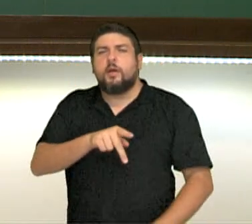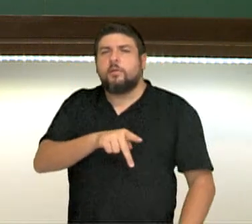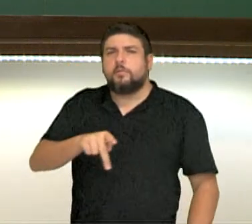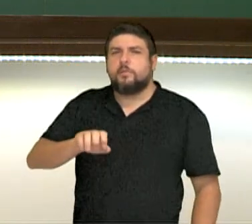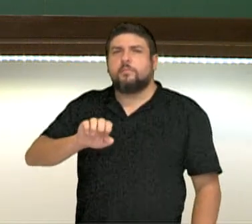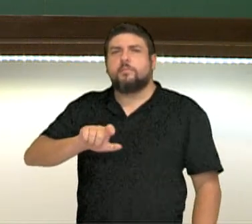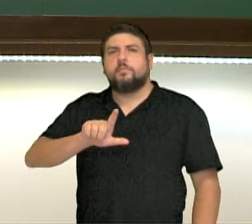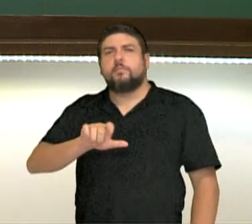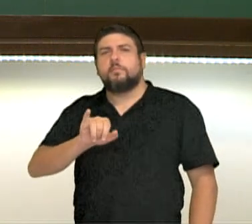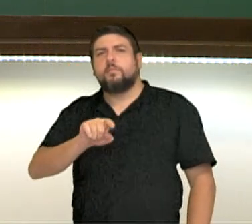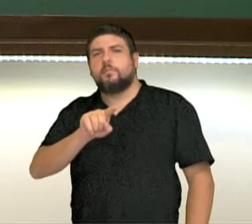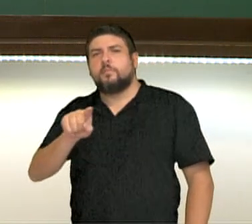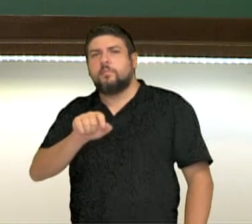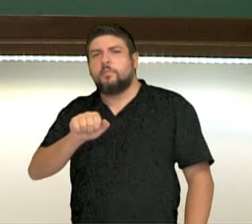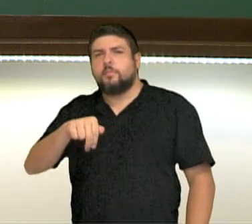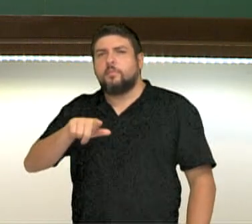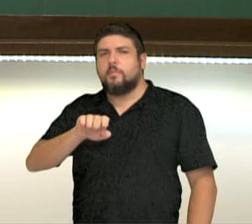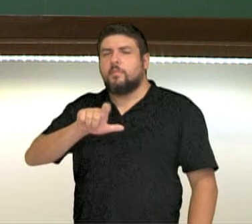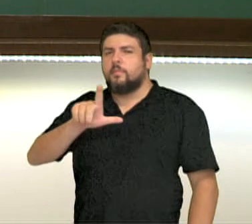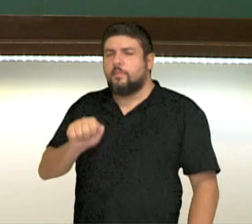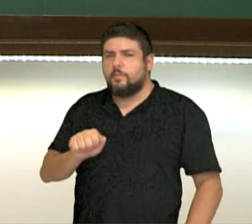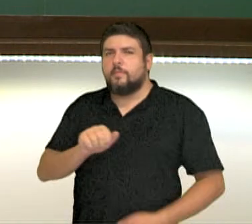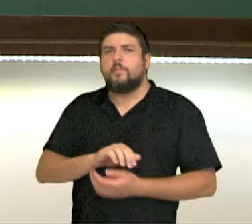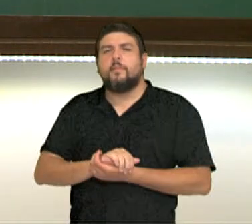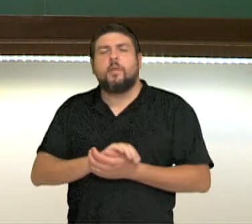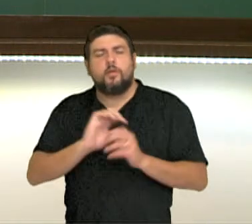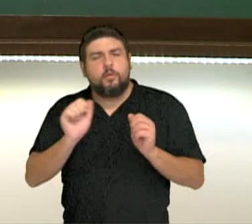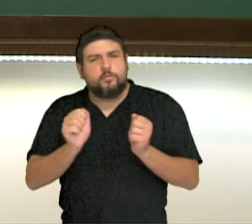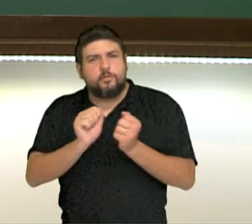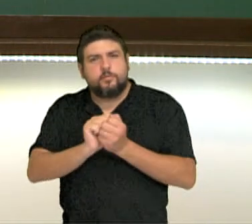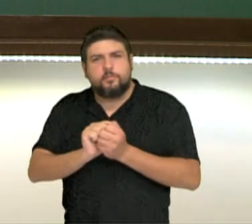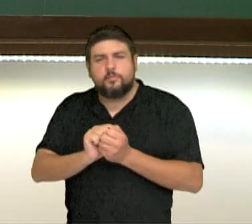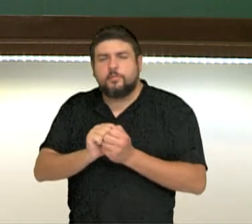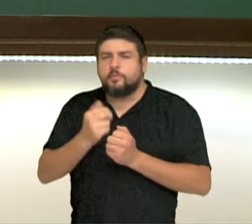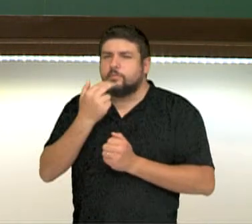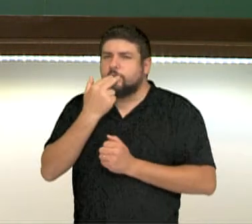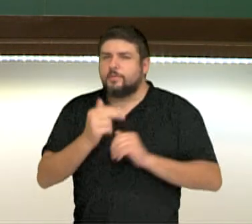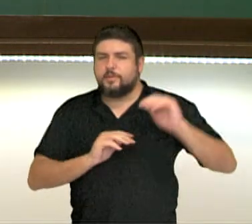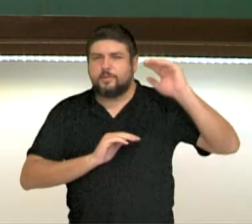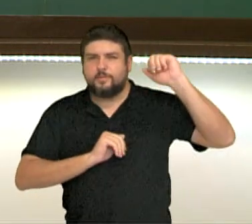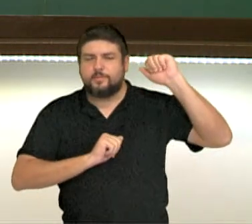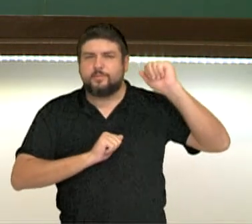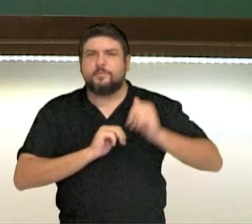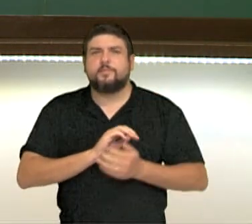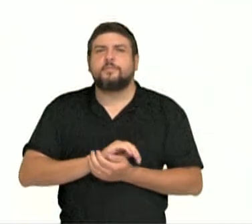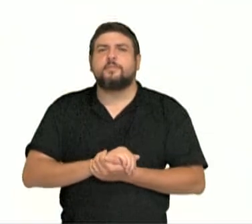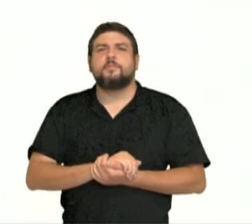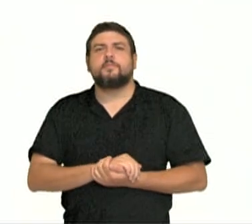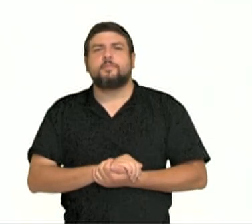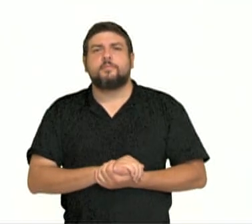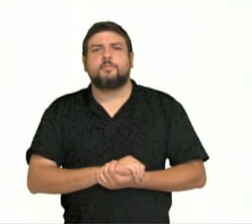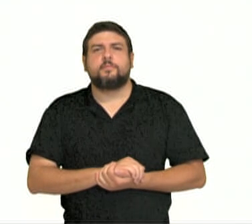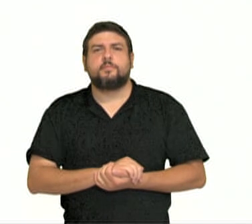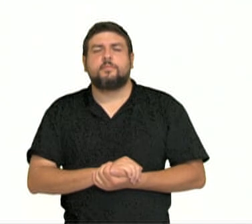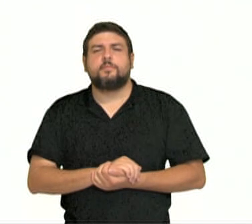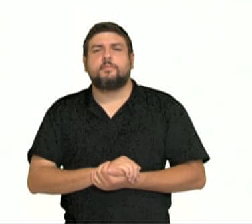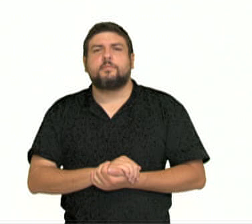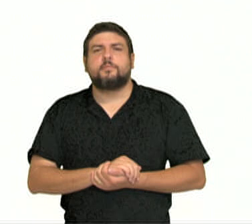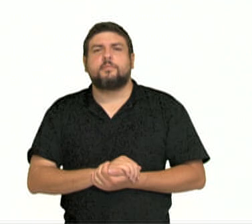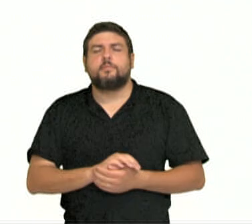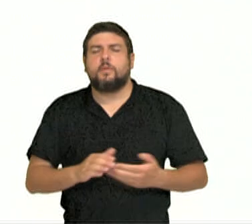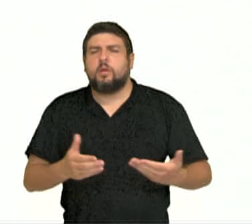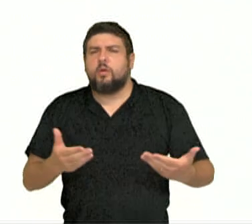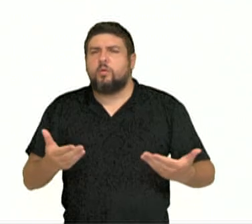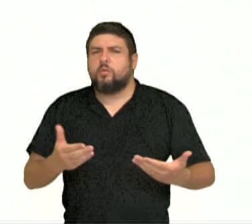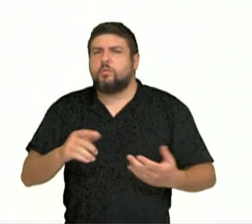trabalhar juntos língua espanhola. Vamos conhecer os objetivos da aula de hoje? Então, hoje, nós vamos compreender a